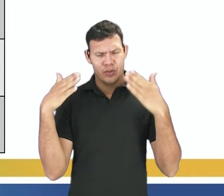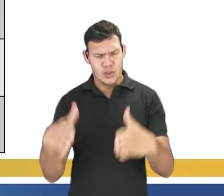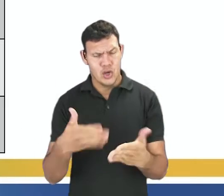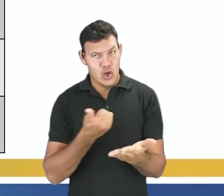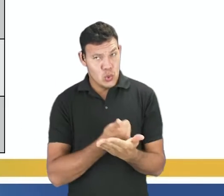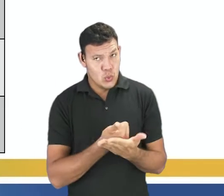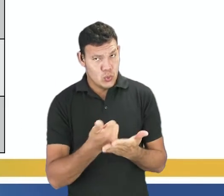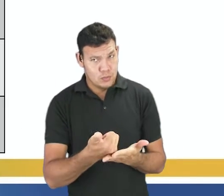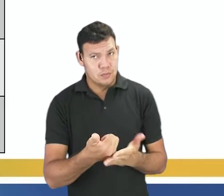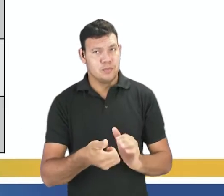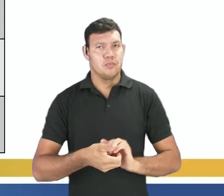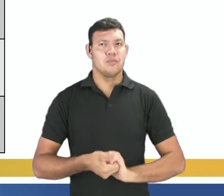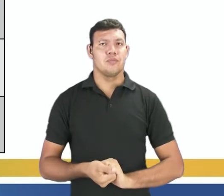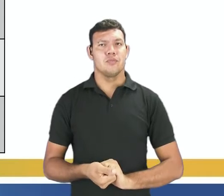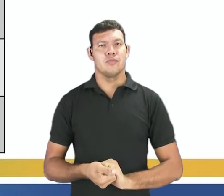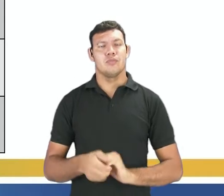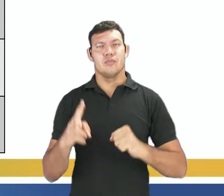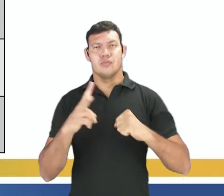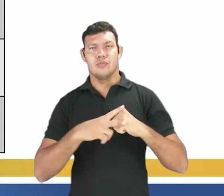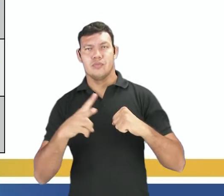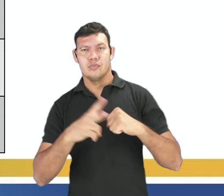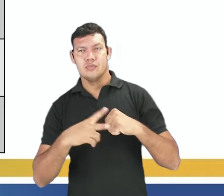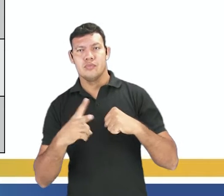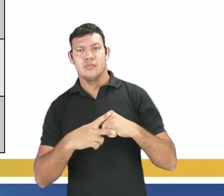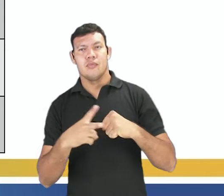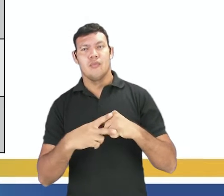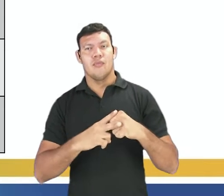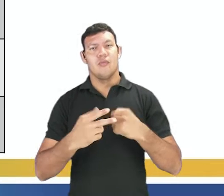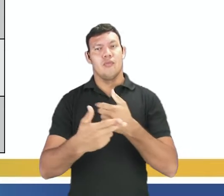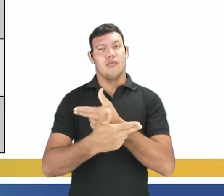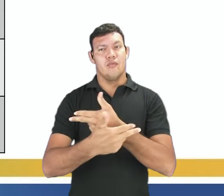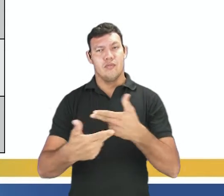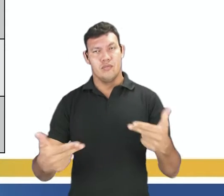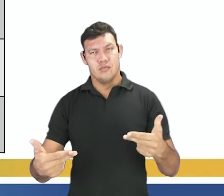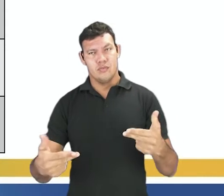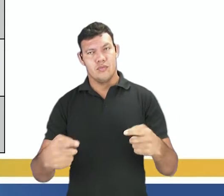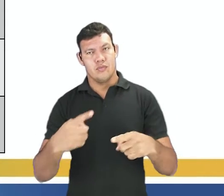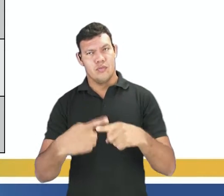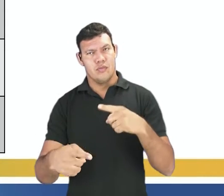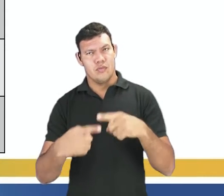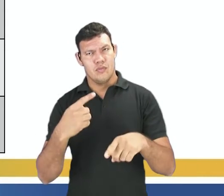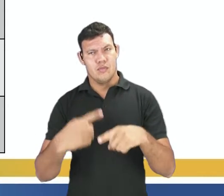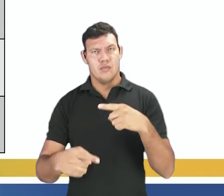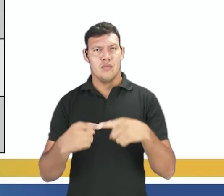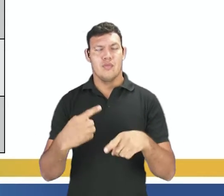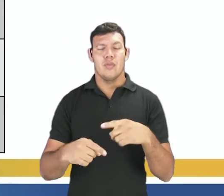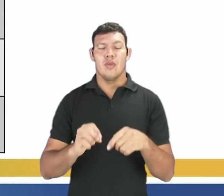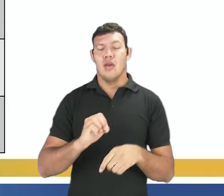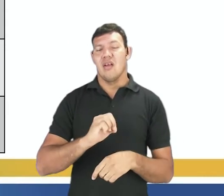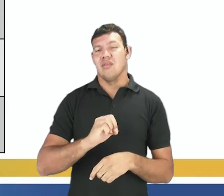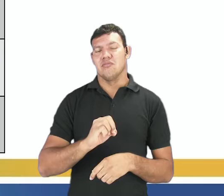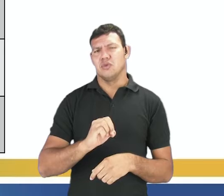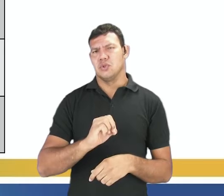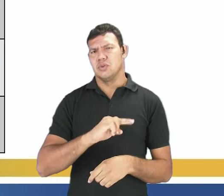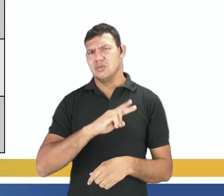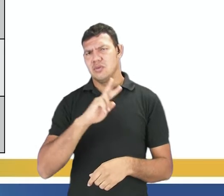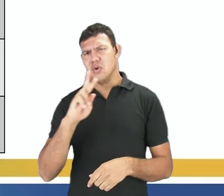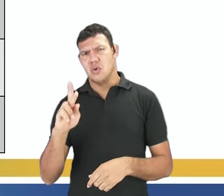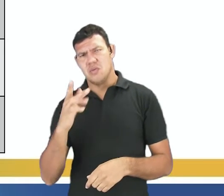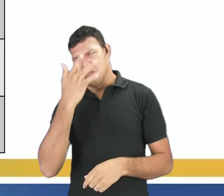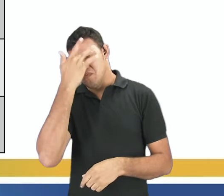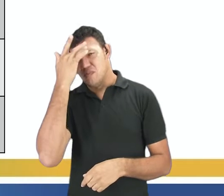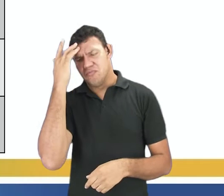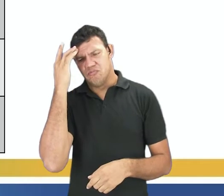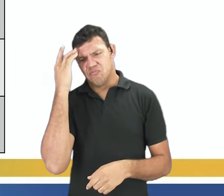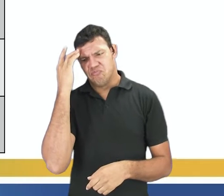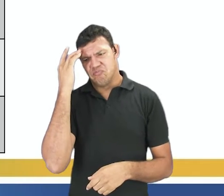ação, o verbo, não é? E o objeto de uma frase ao invés do sujeito. Isso significa que o